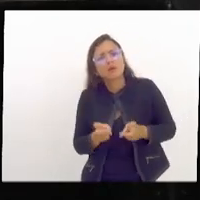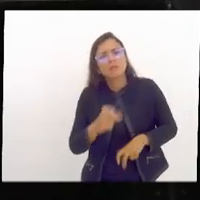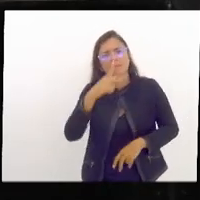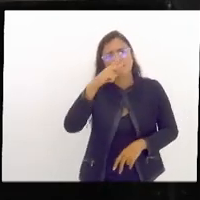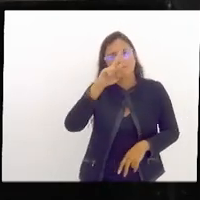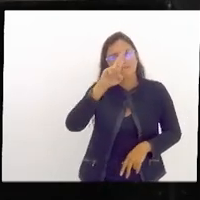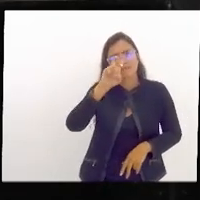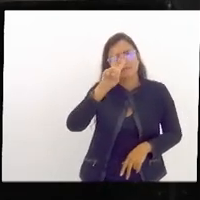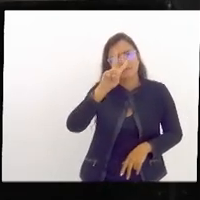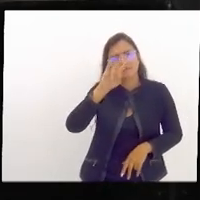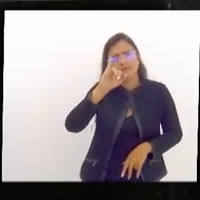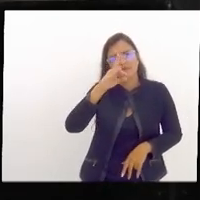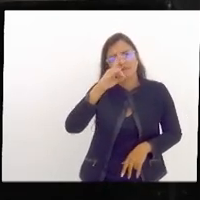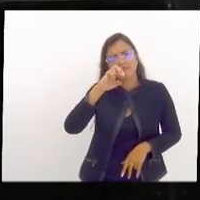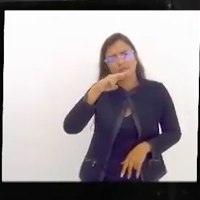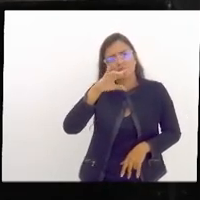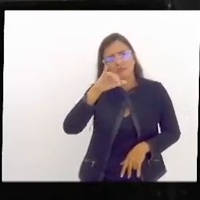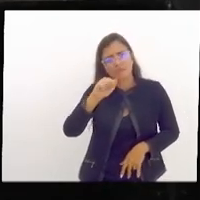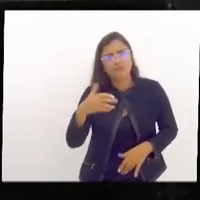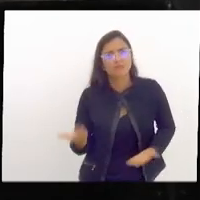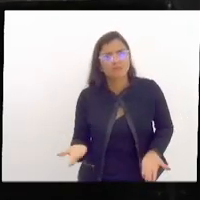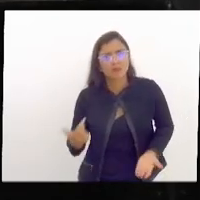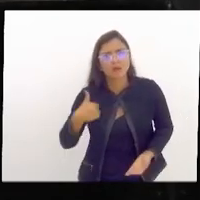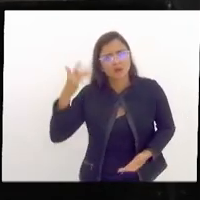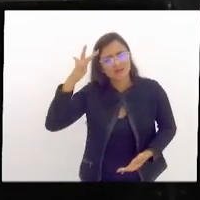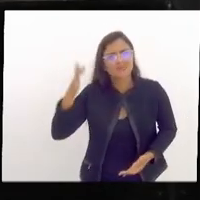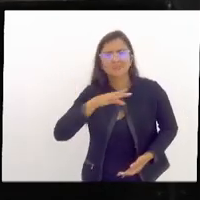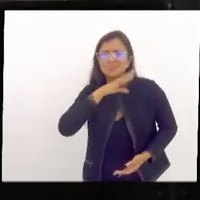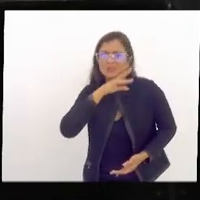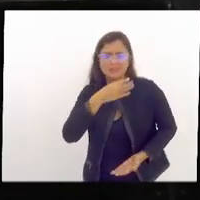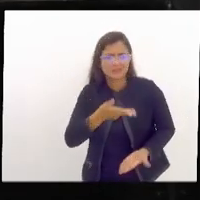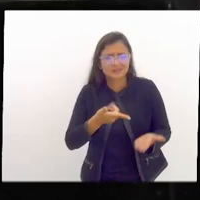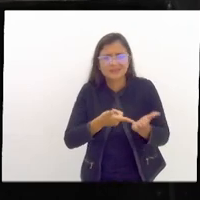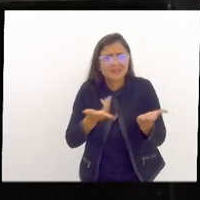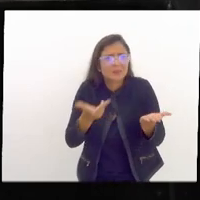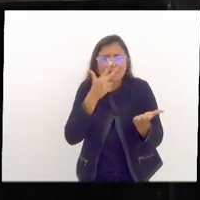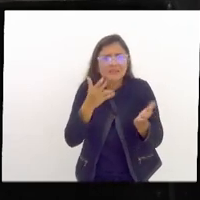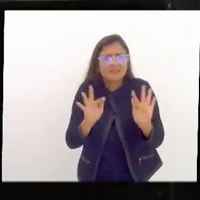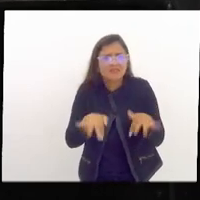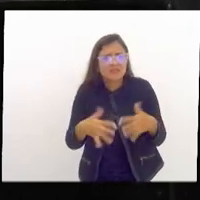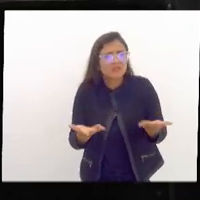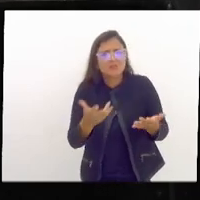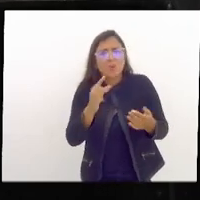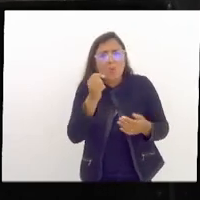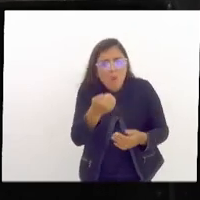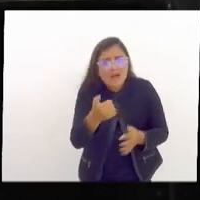e acho que é uma forma muito ruim de terminar a nossa legislatura